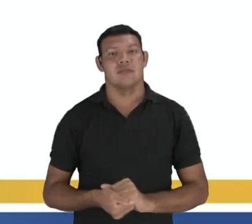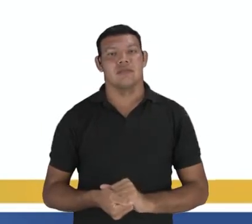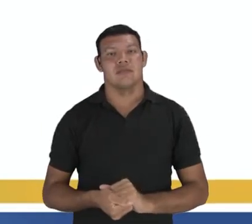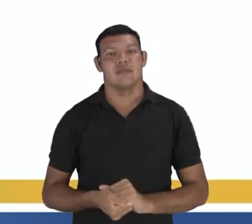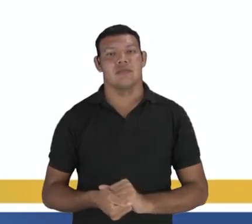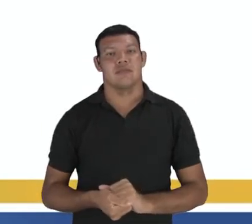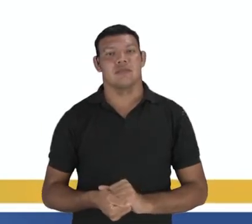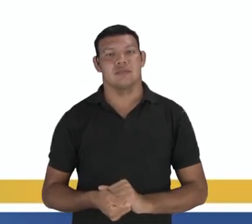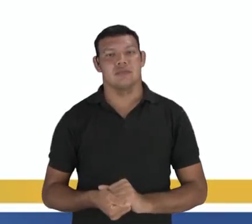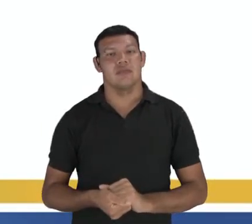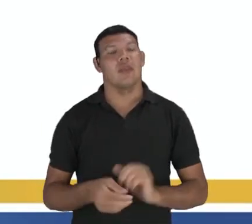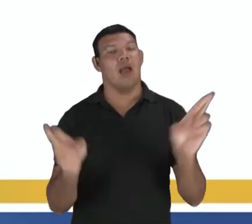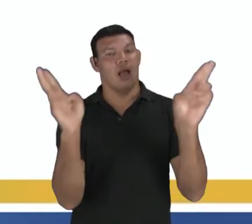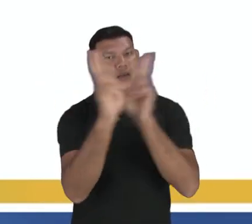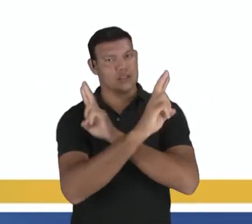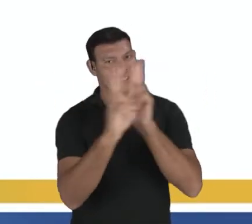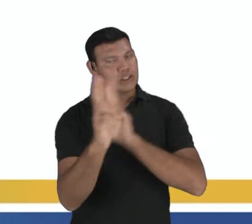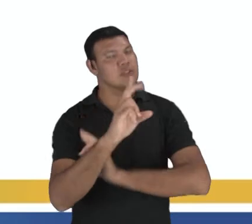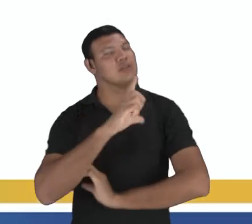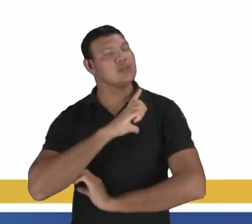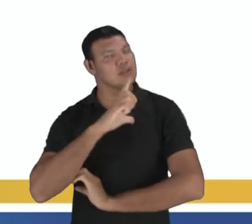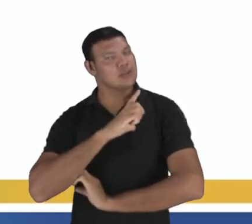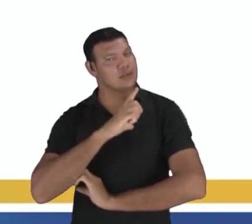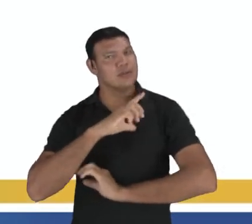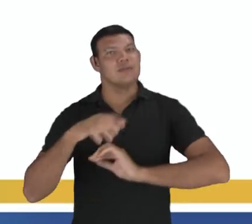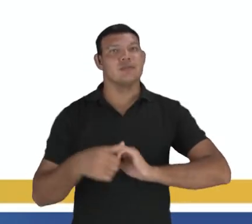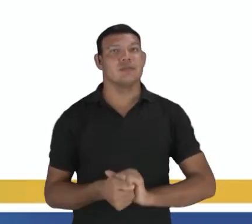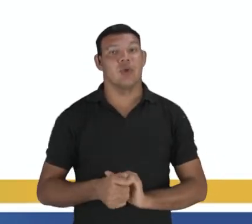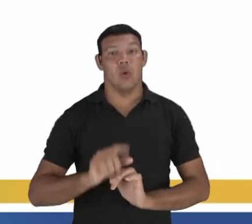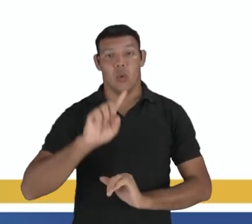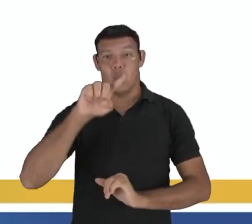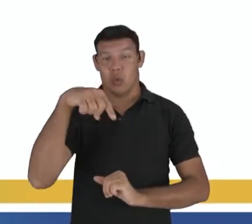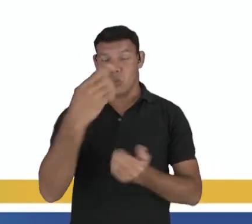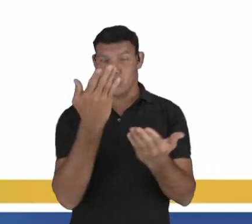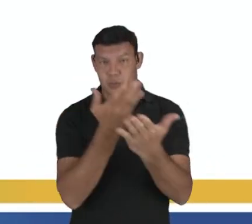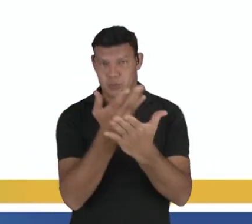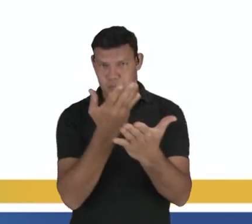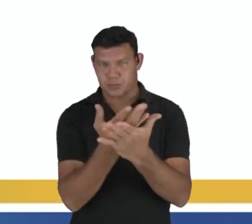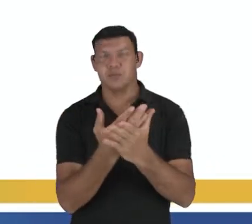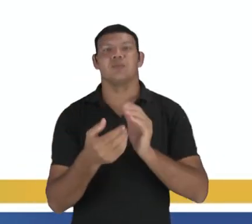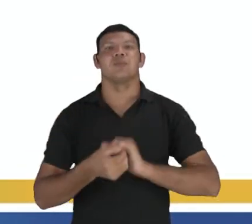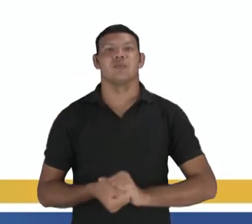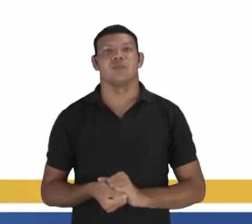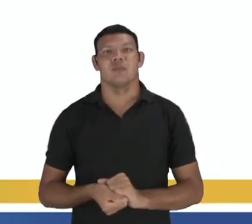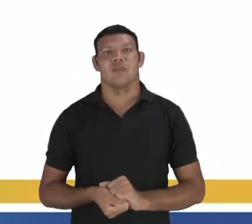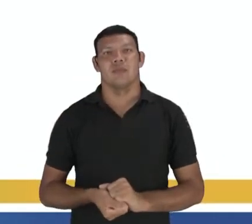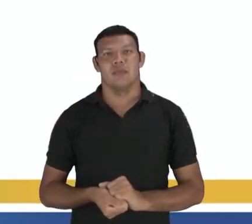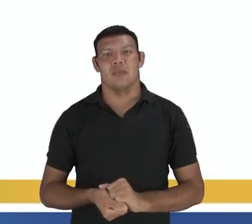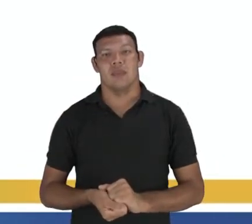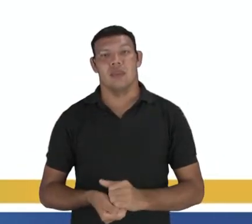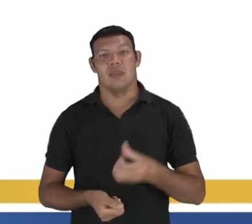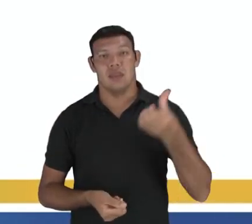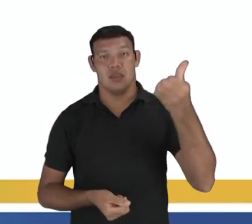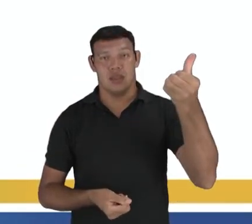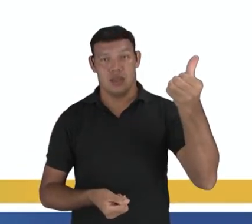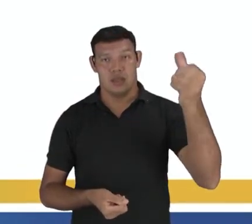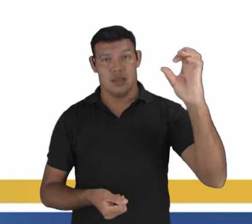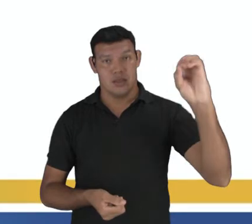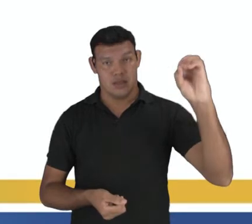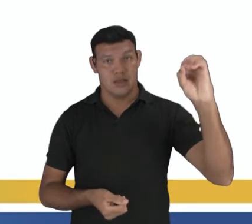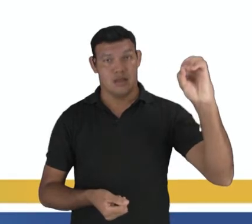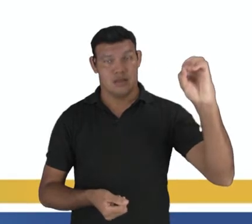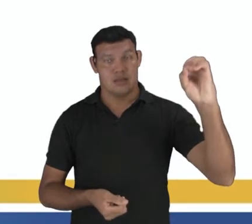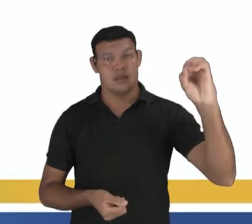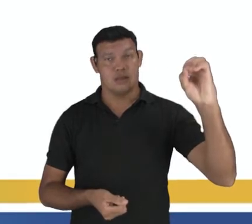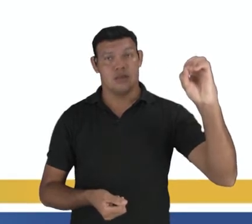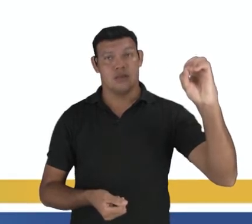ter uma relação, certo? Um outro estudo que nós devemos fazer é em relação ao número, o valor